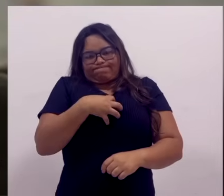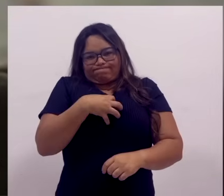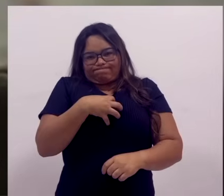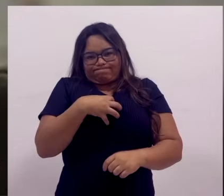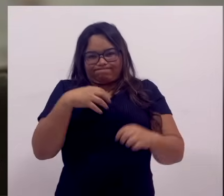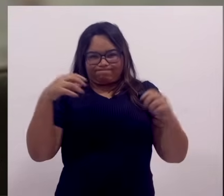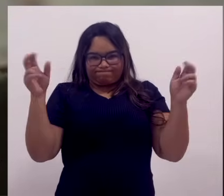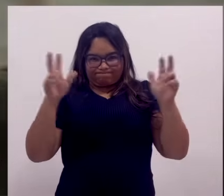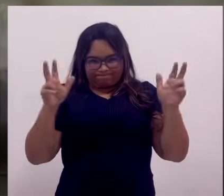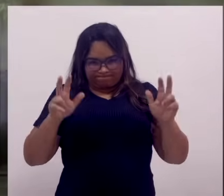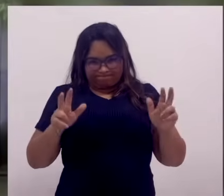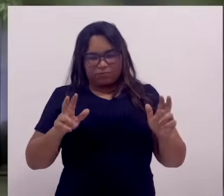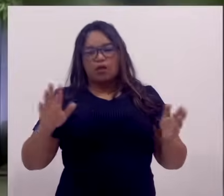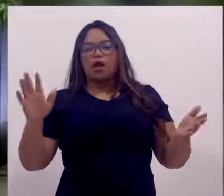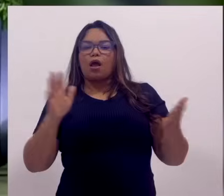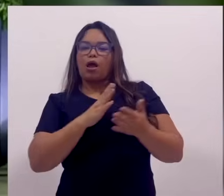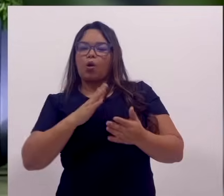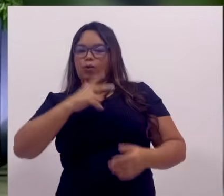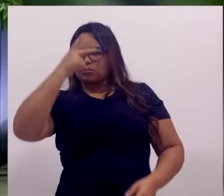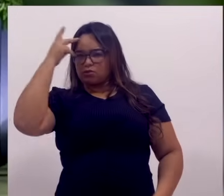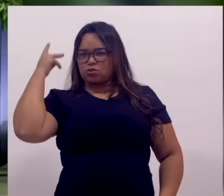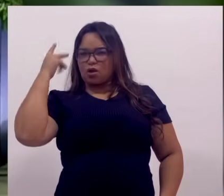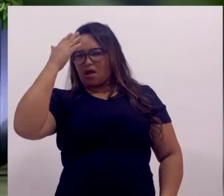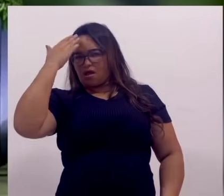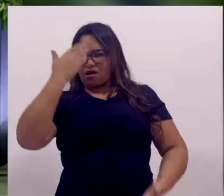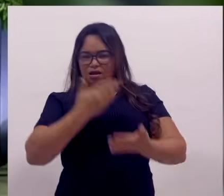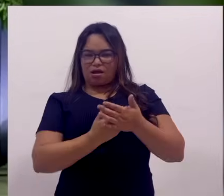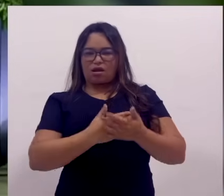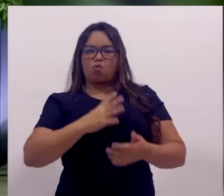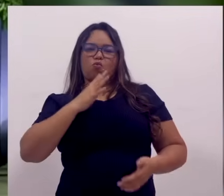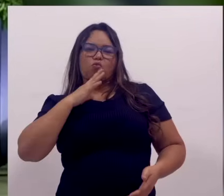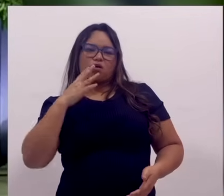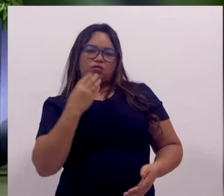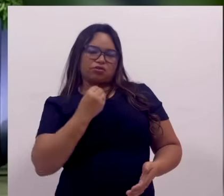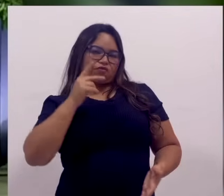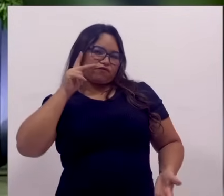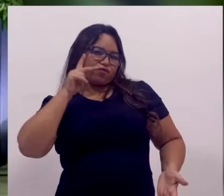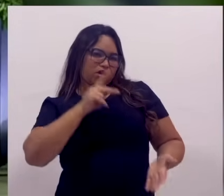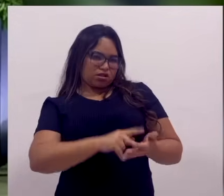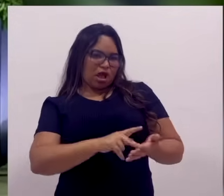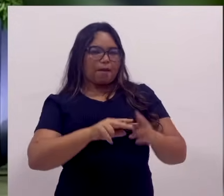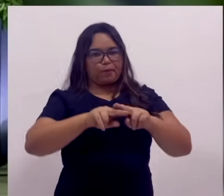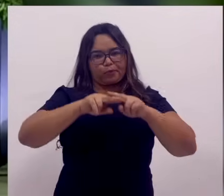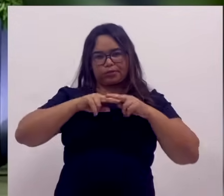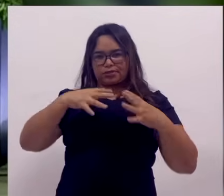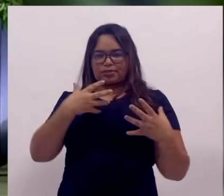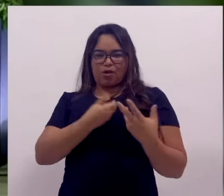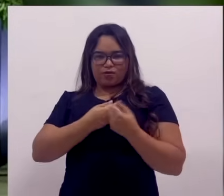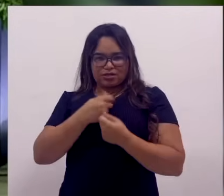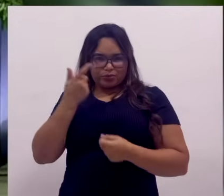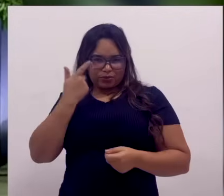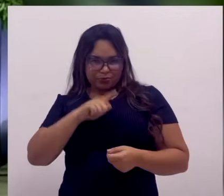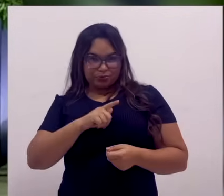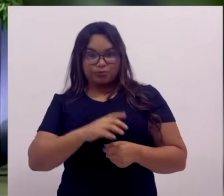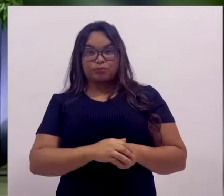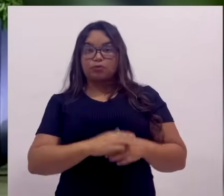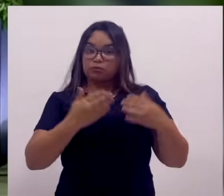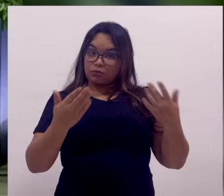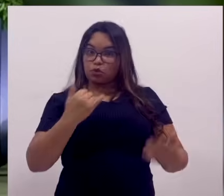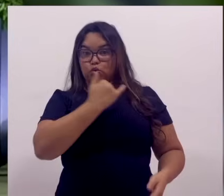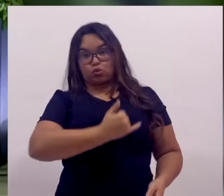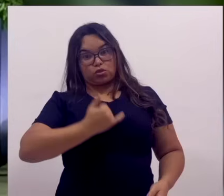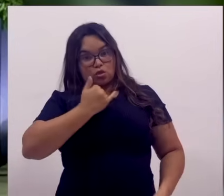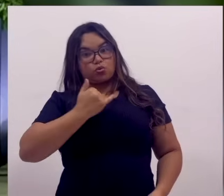pessoas? Talvez isso deixe você constrangido. E há pessoas que podem acreditar que têm a verdade e